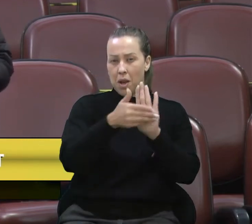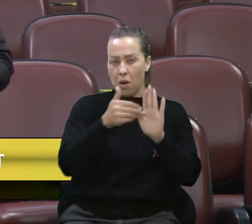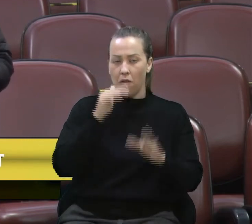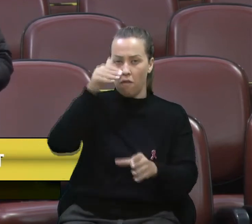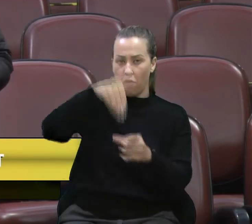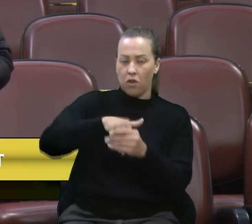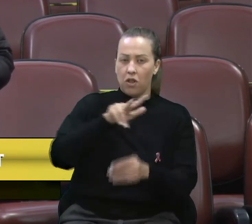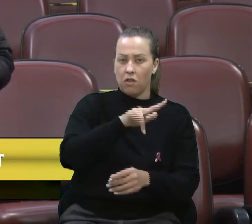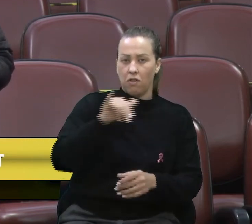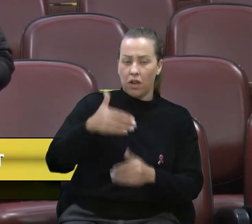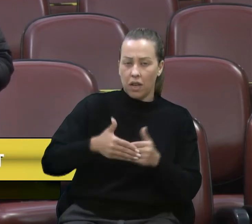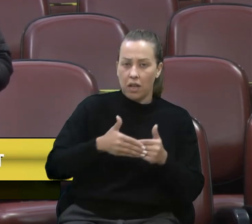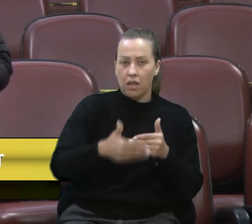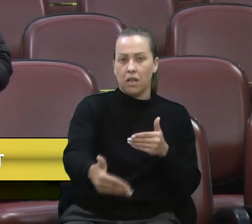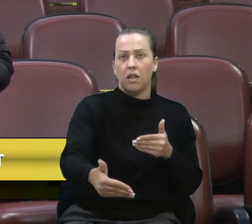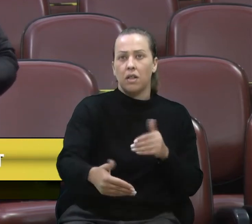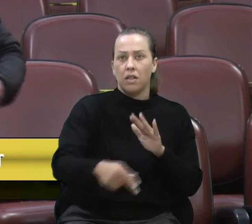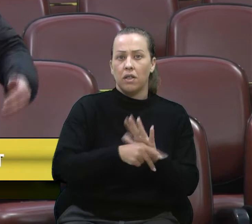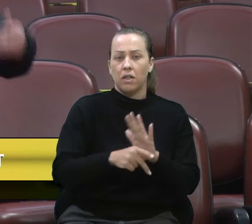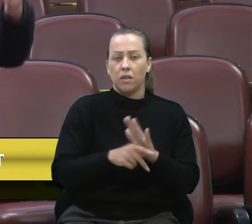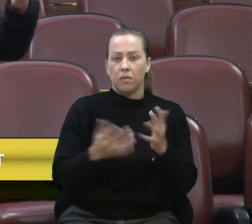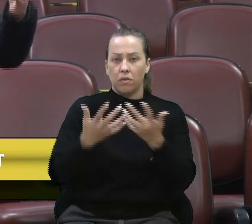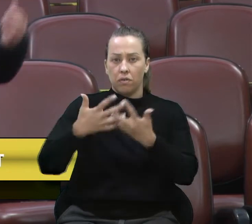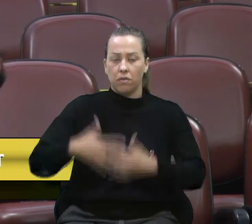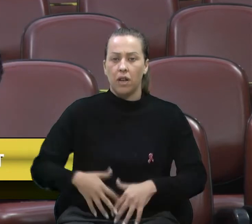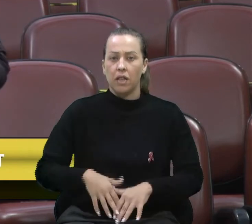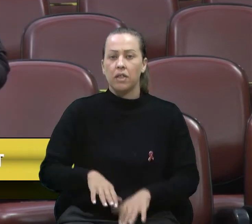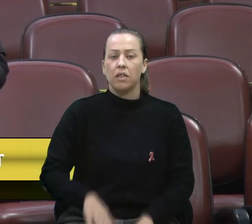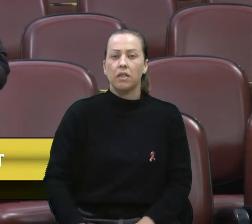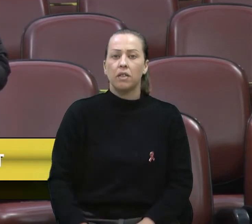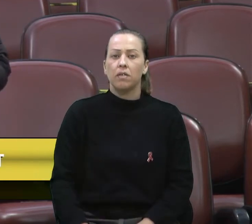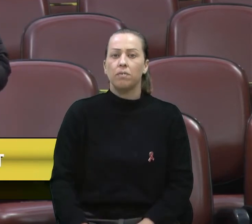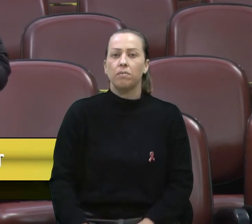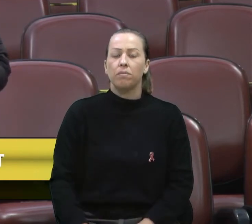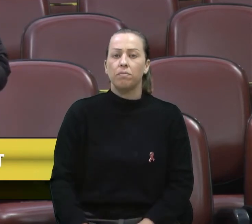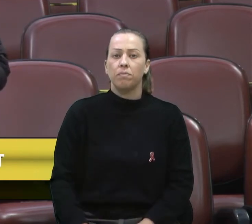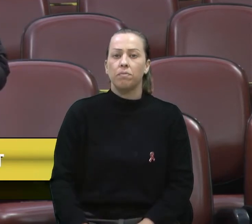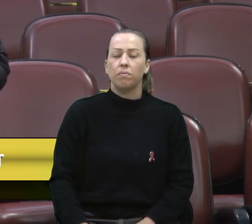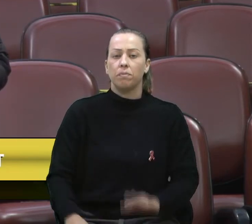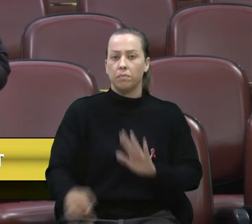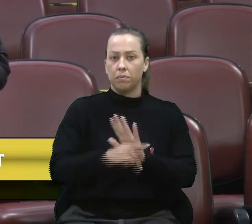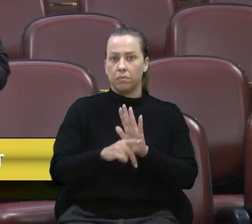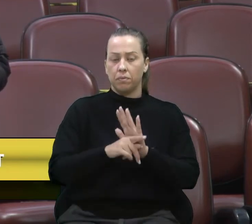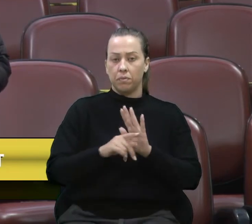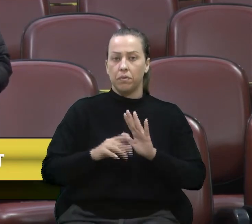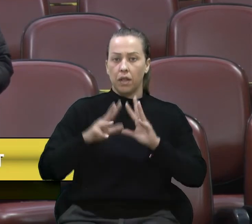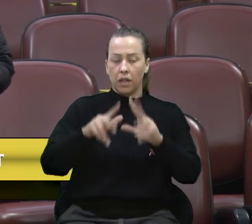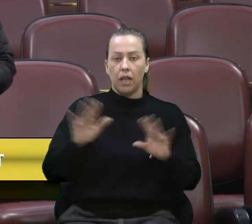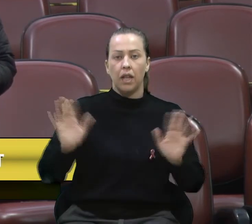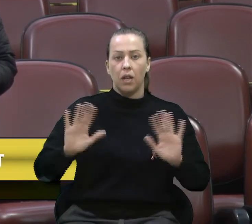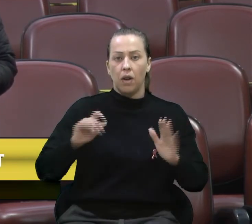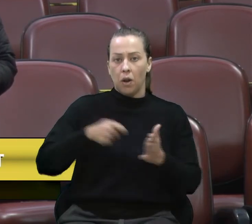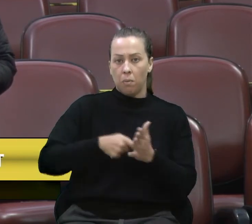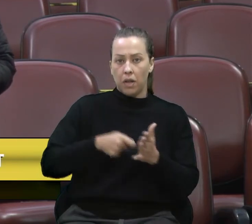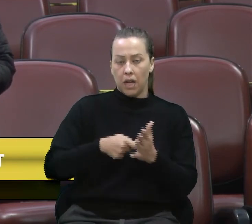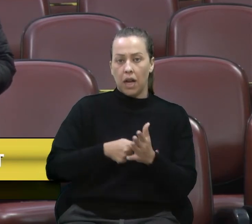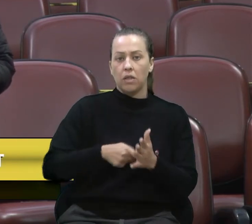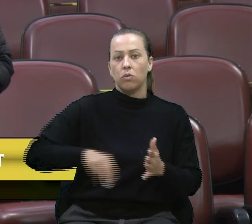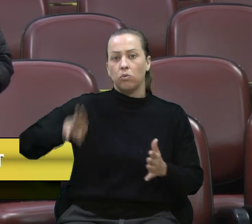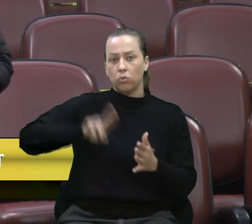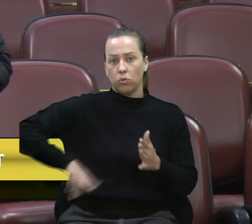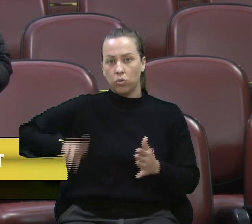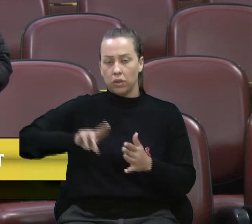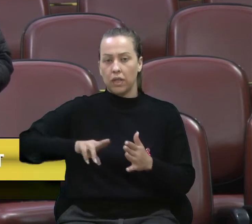vai entrar agora em funcionamento, e essa indicação que fizemos na questão da não obrigatoriedade de colocar